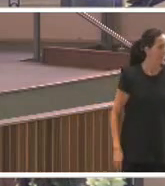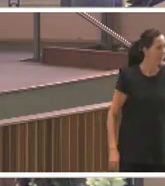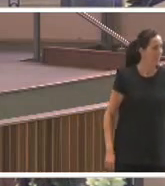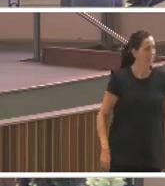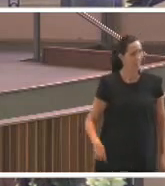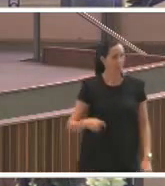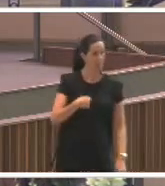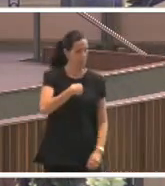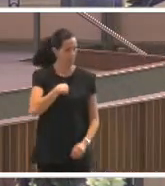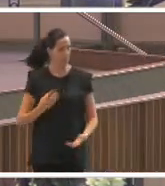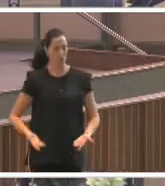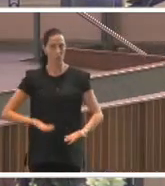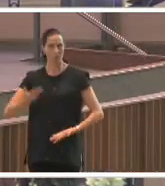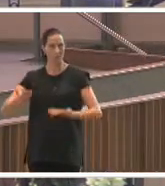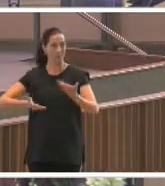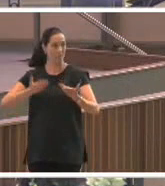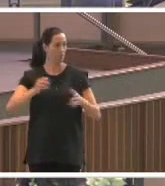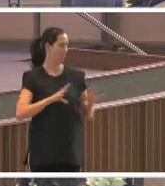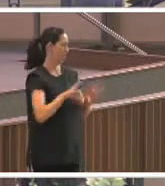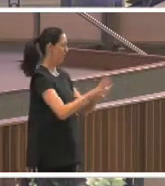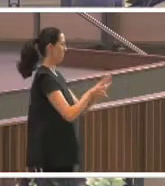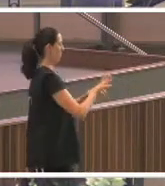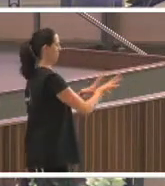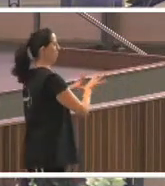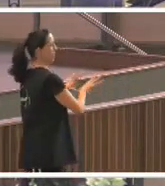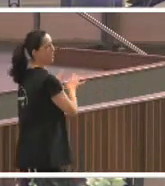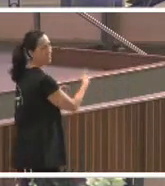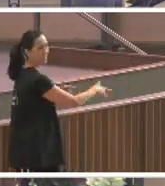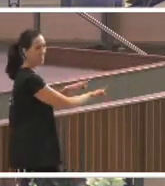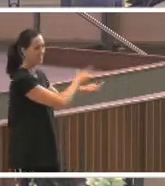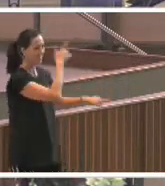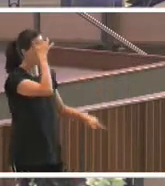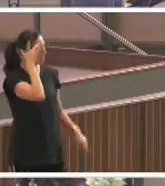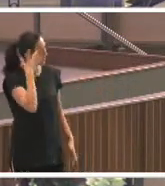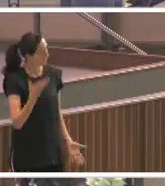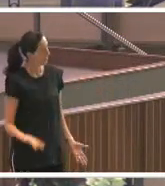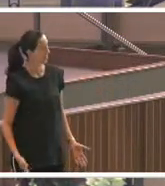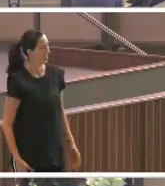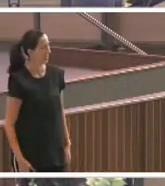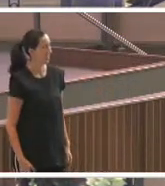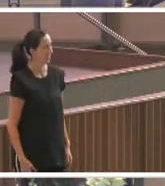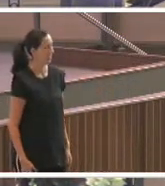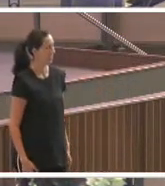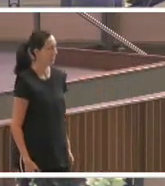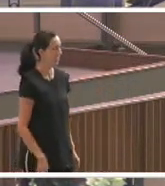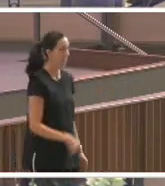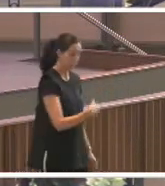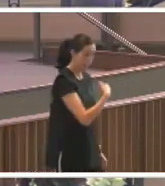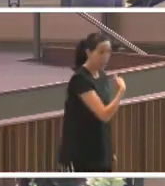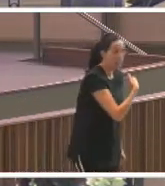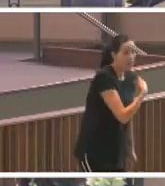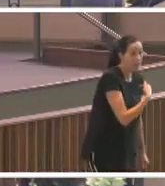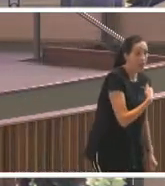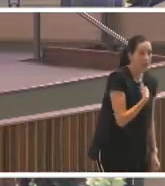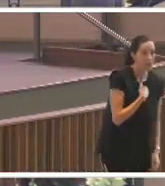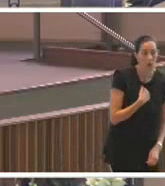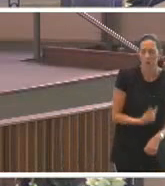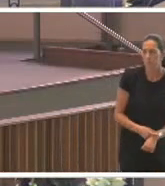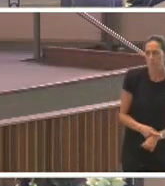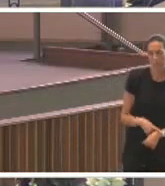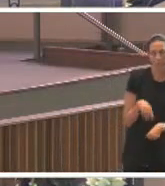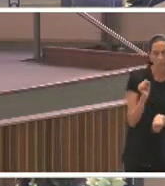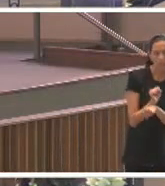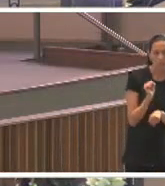Eu não preciso esperar alguém mandar, eu posso servir.